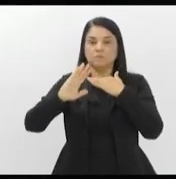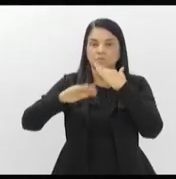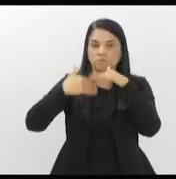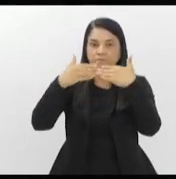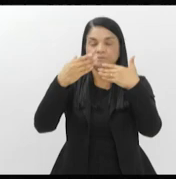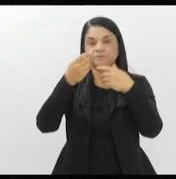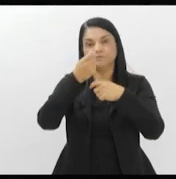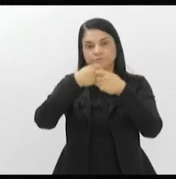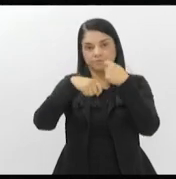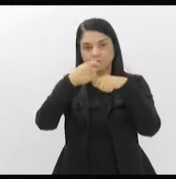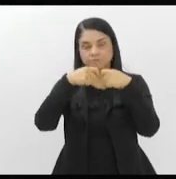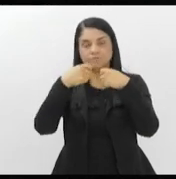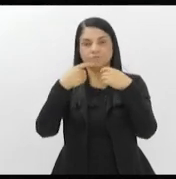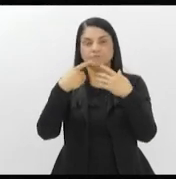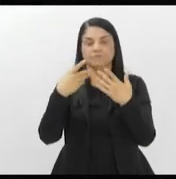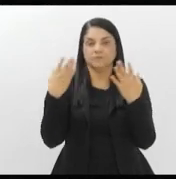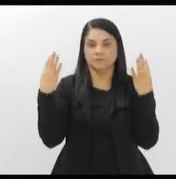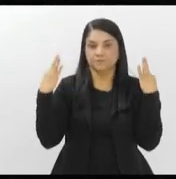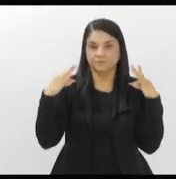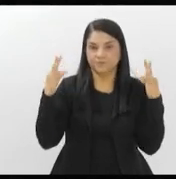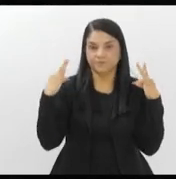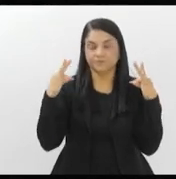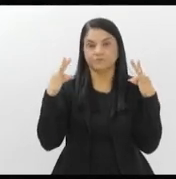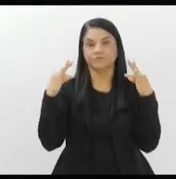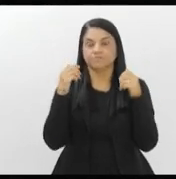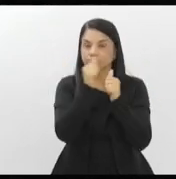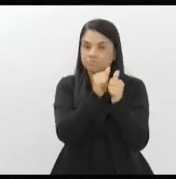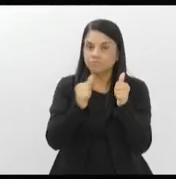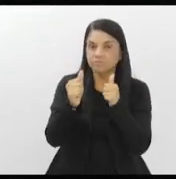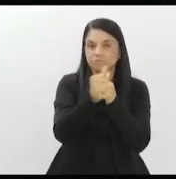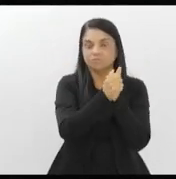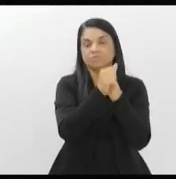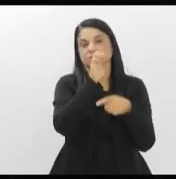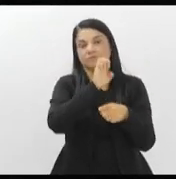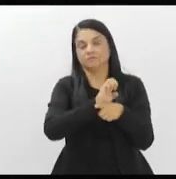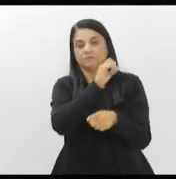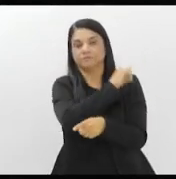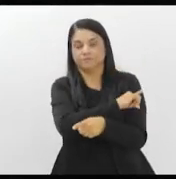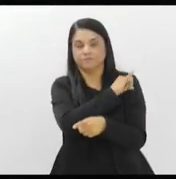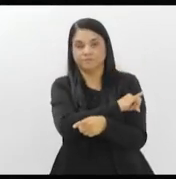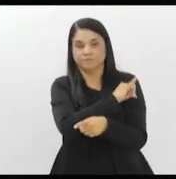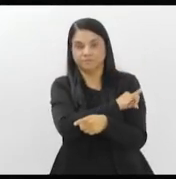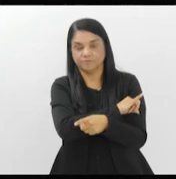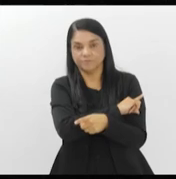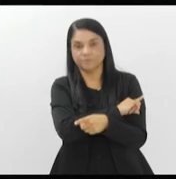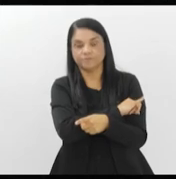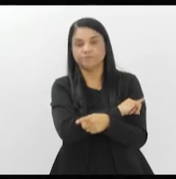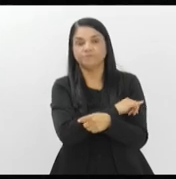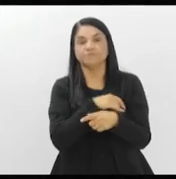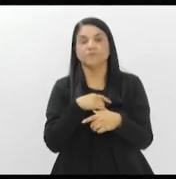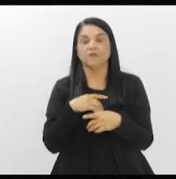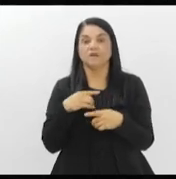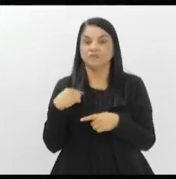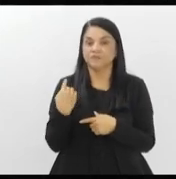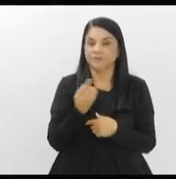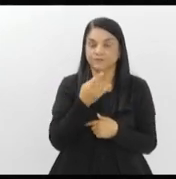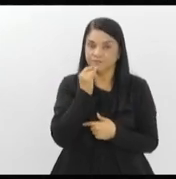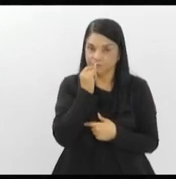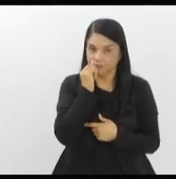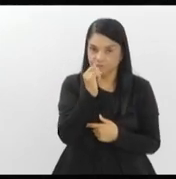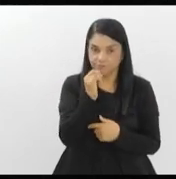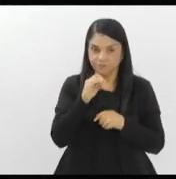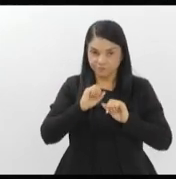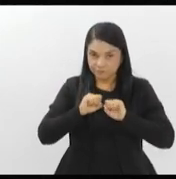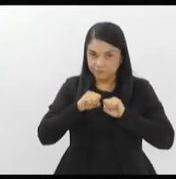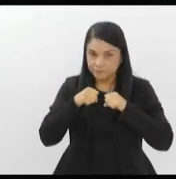econômico, o caminho do turismo, um caminho de protagonismo no estado do Rio de Janeiro. Então, a gente vem aqui fazer a